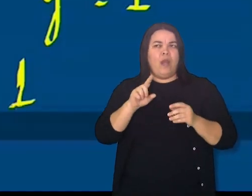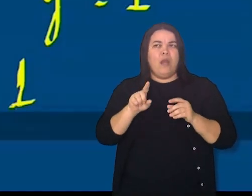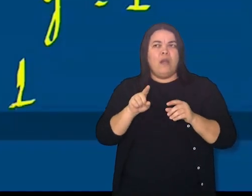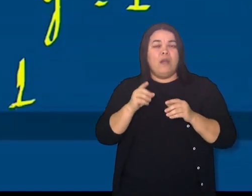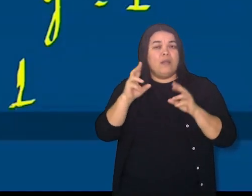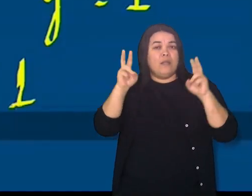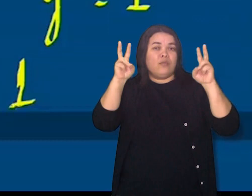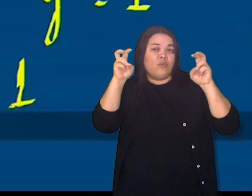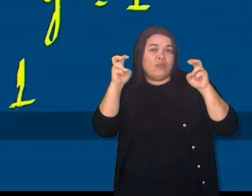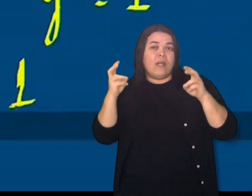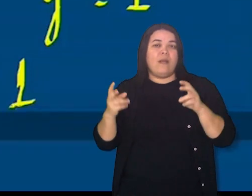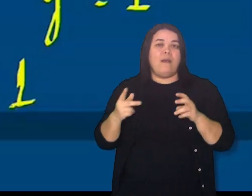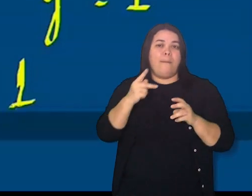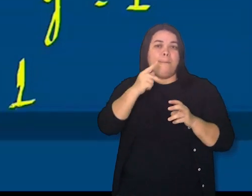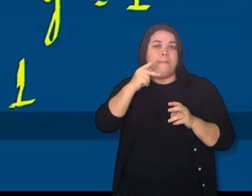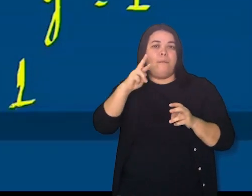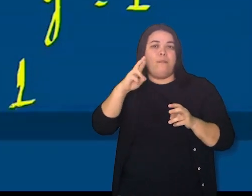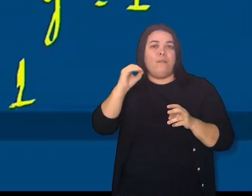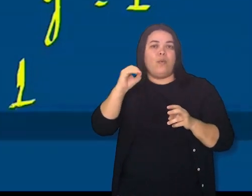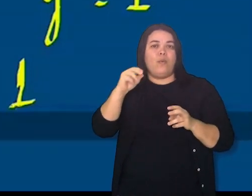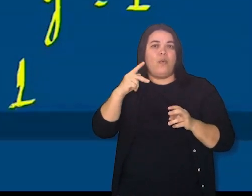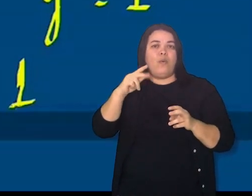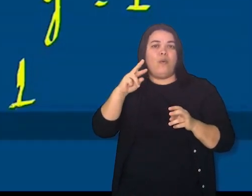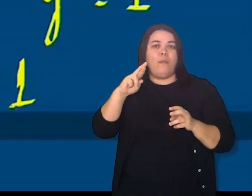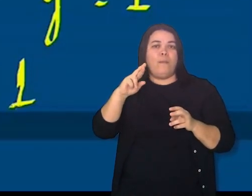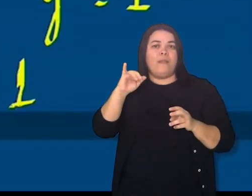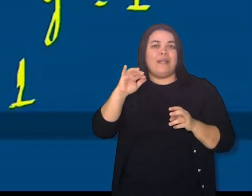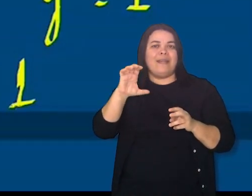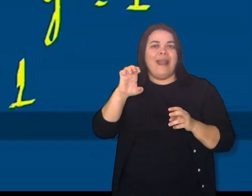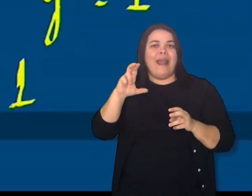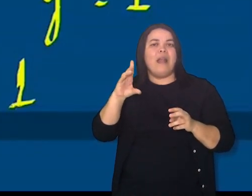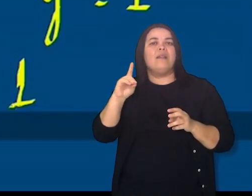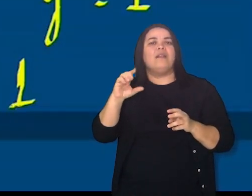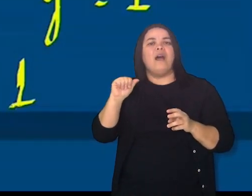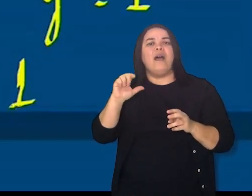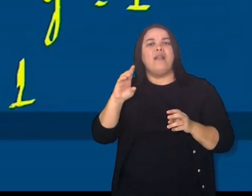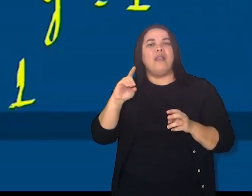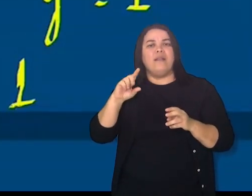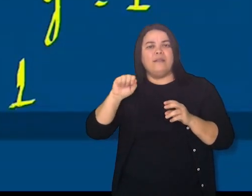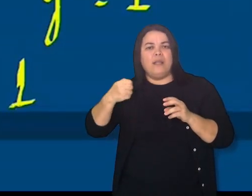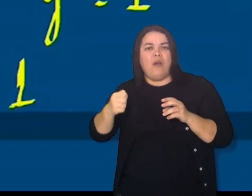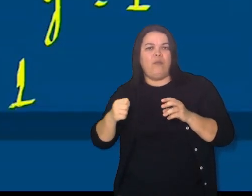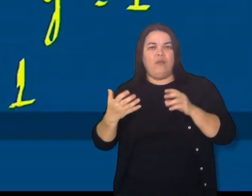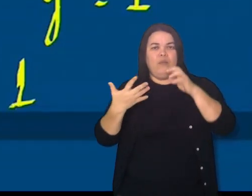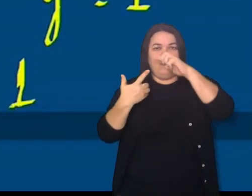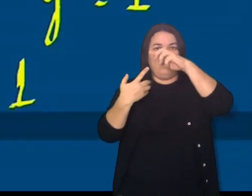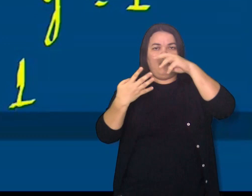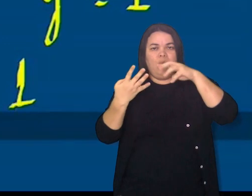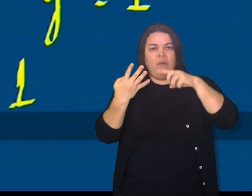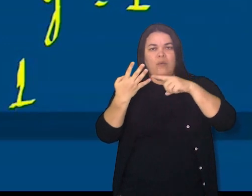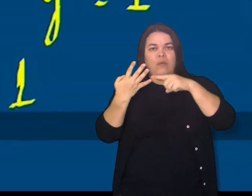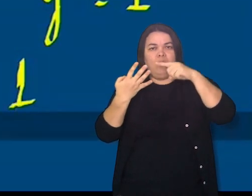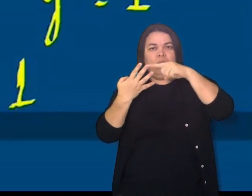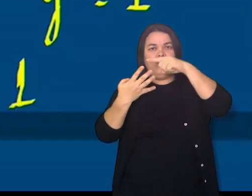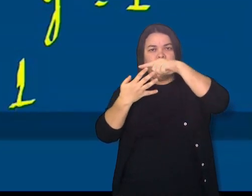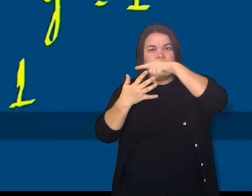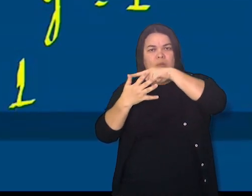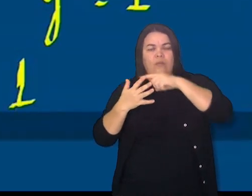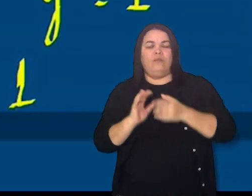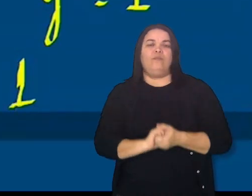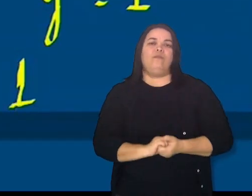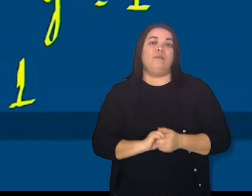nossas propriedades. Portanto, se eu tiver 1.000 elevado a